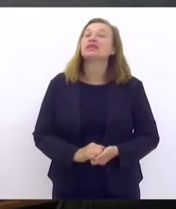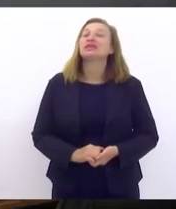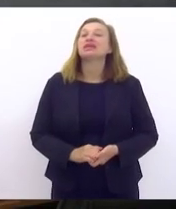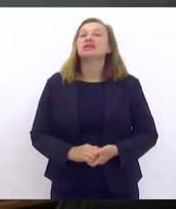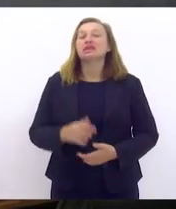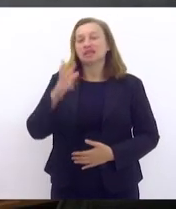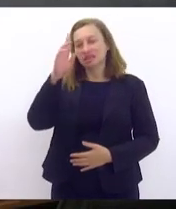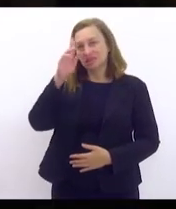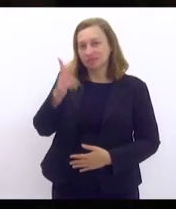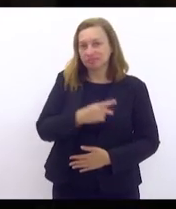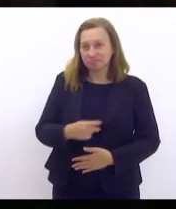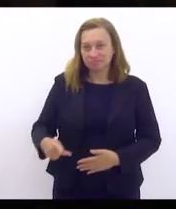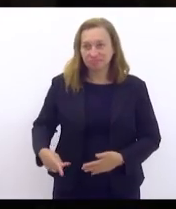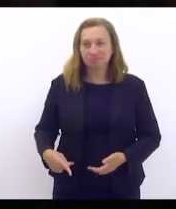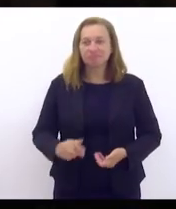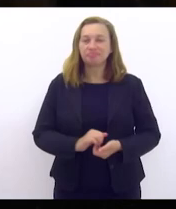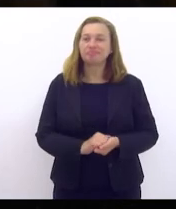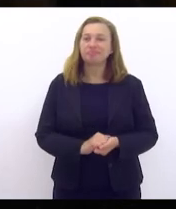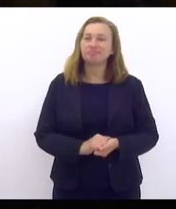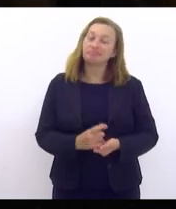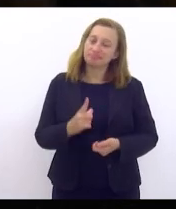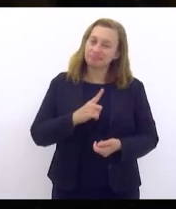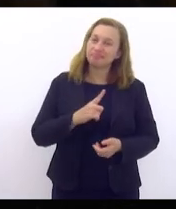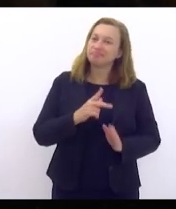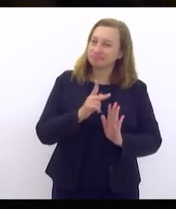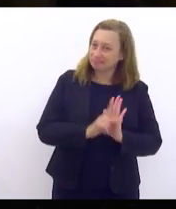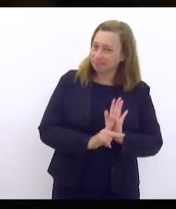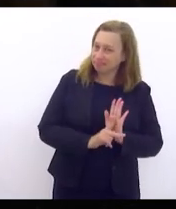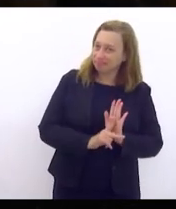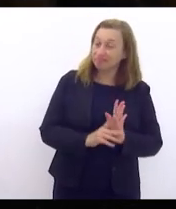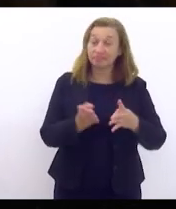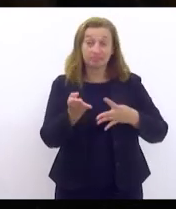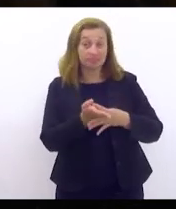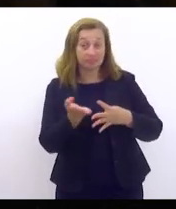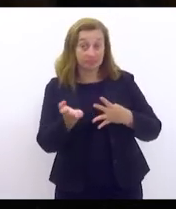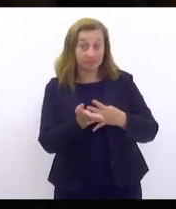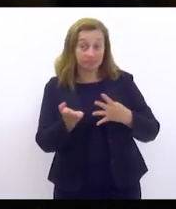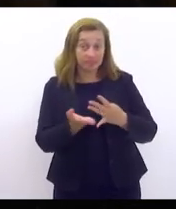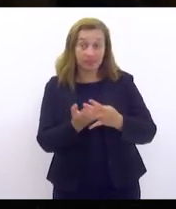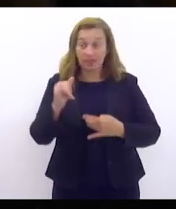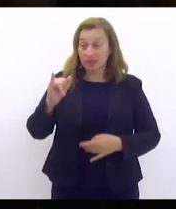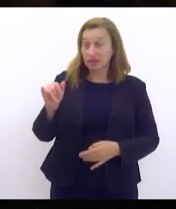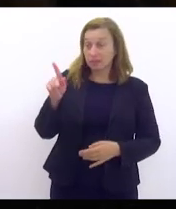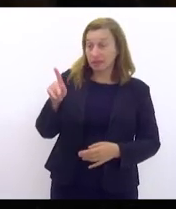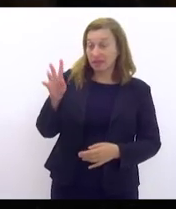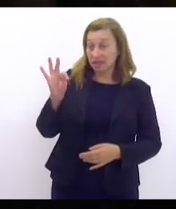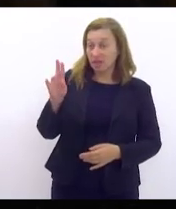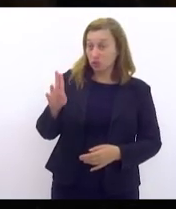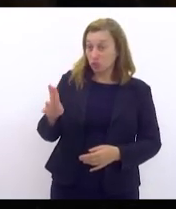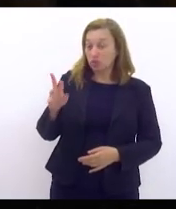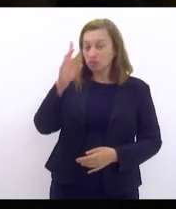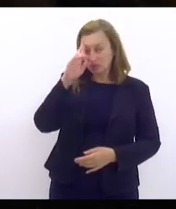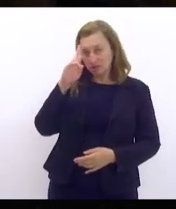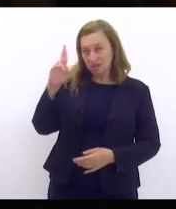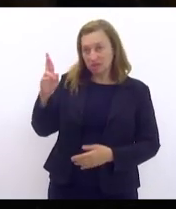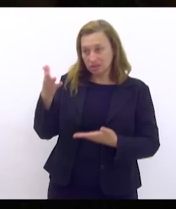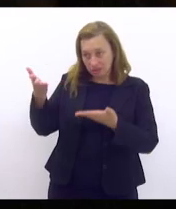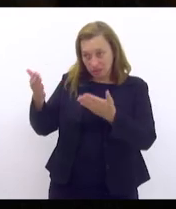chora Presidente tem um projeto de parcelamento do IPTU de vossa excelência